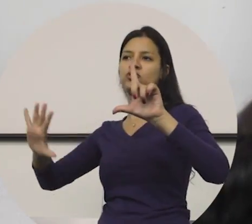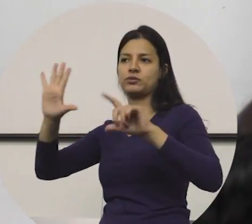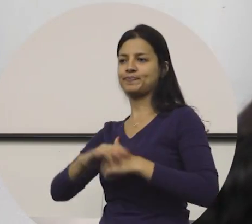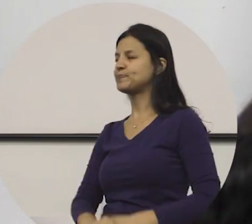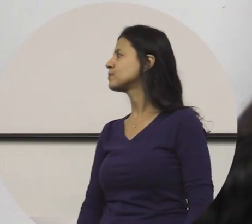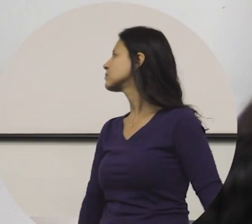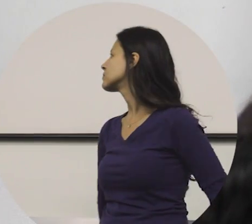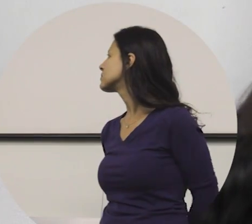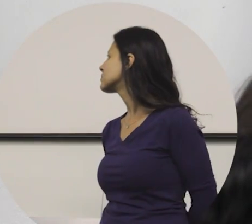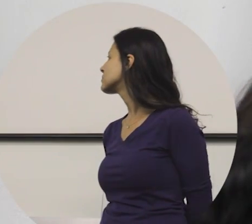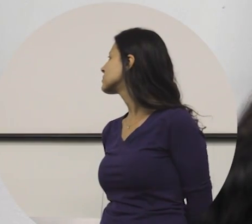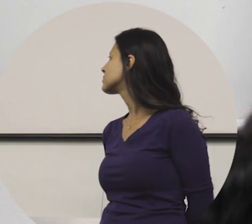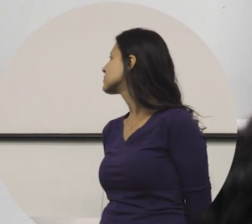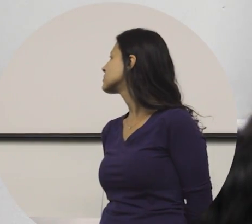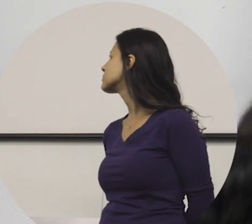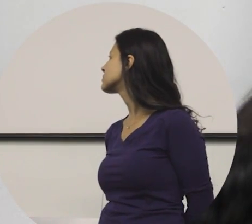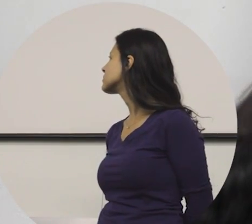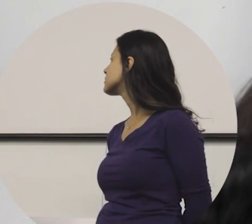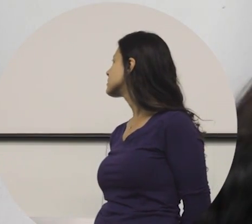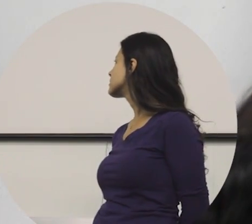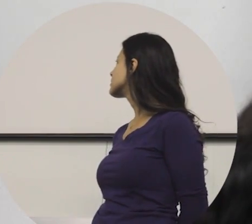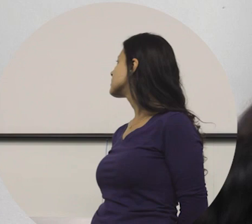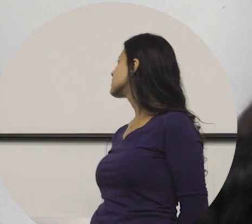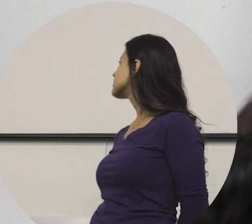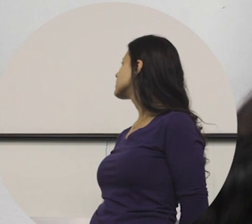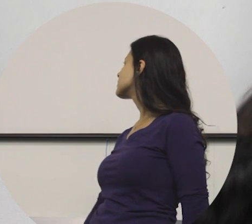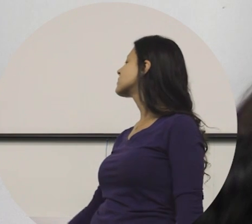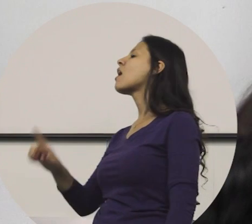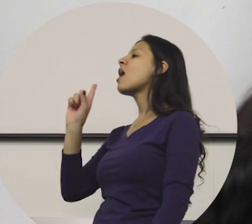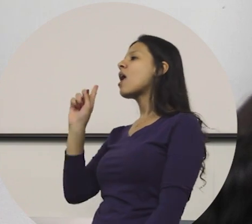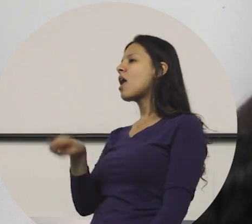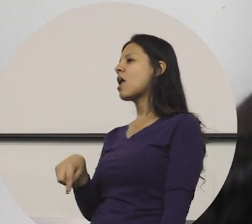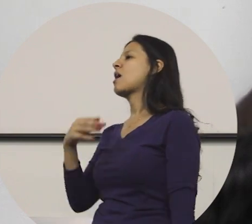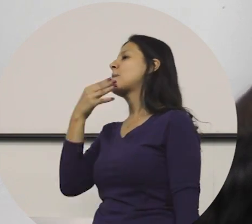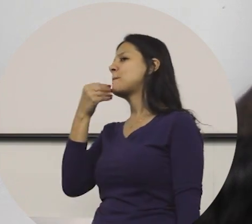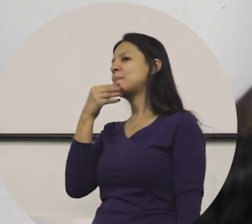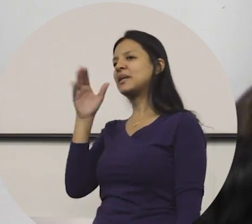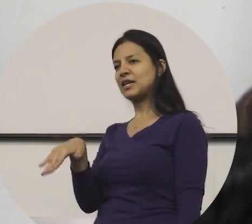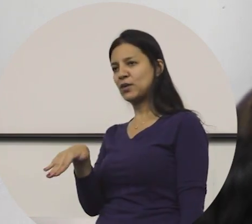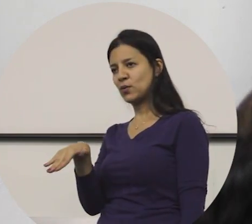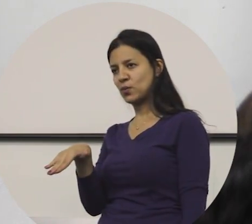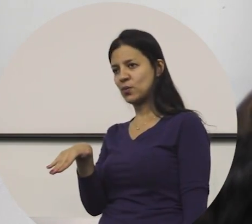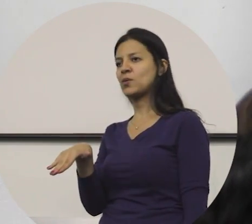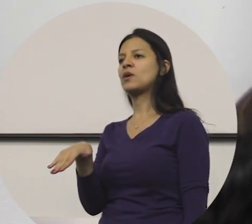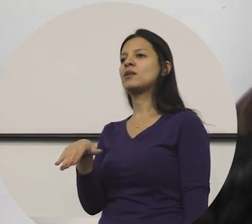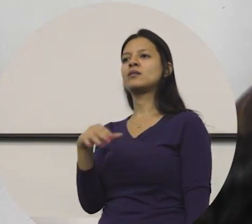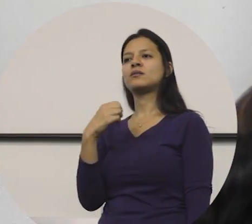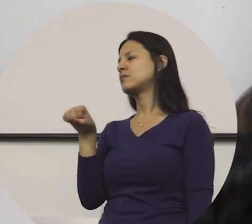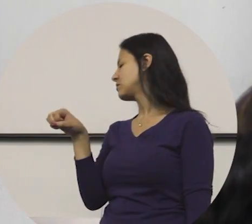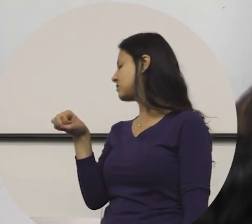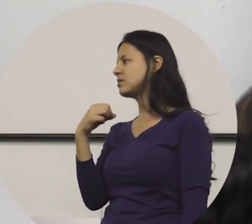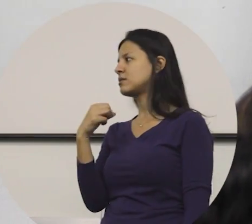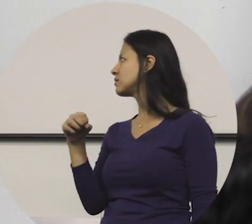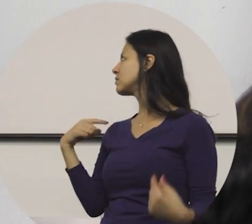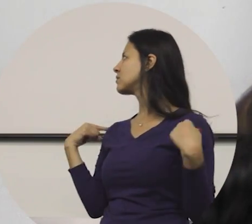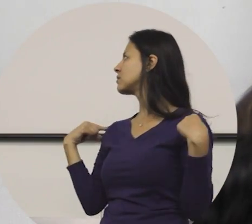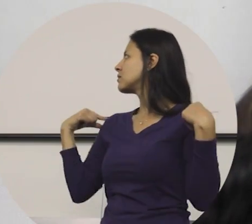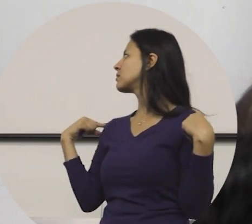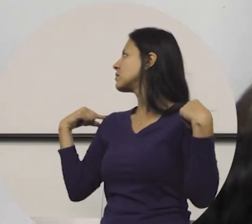bom? Assim, olha, fazendo para a cabeça com um lado do outro e fazendo assim com o ombro, ó.